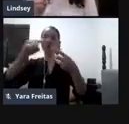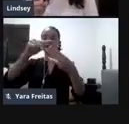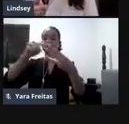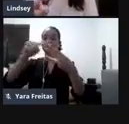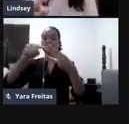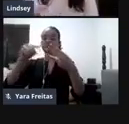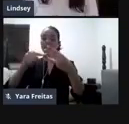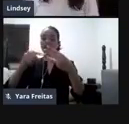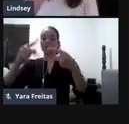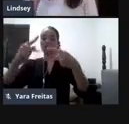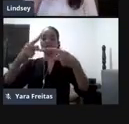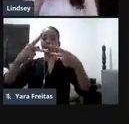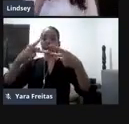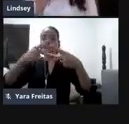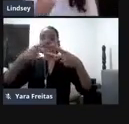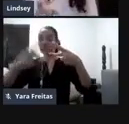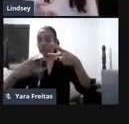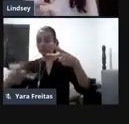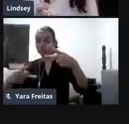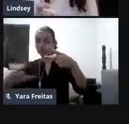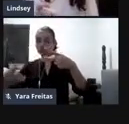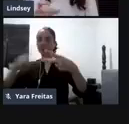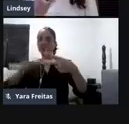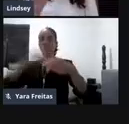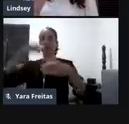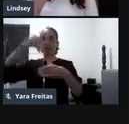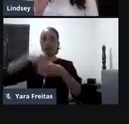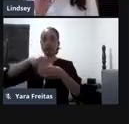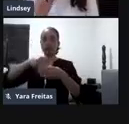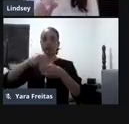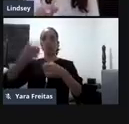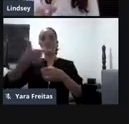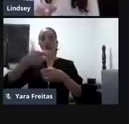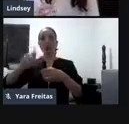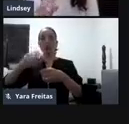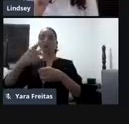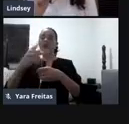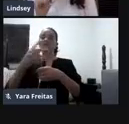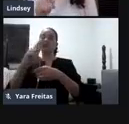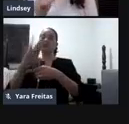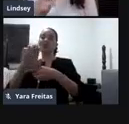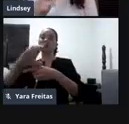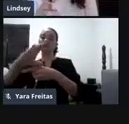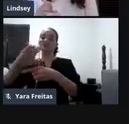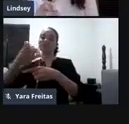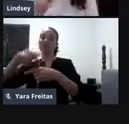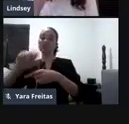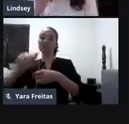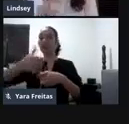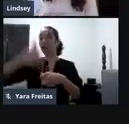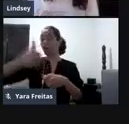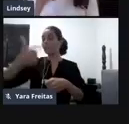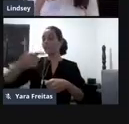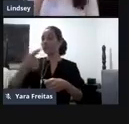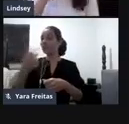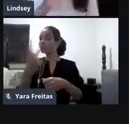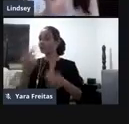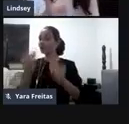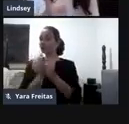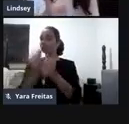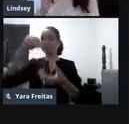precursora amiloide, da presilina 1 e da presilina 2, que estão respectivamente nos